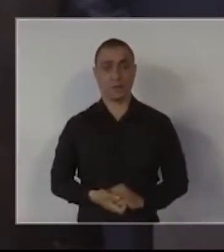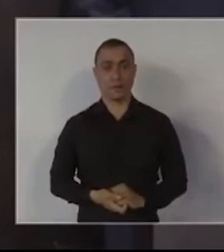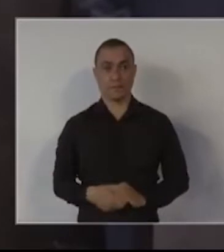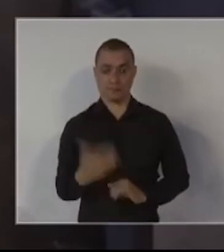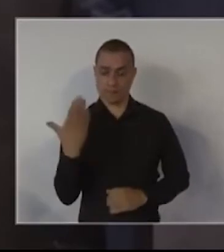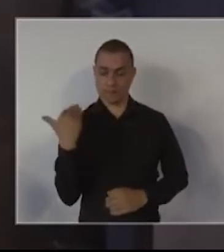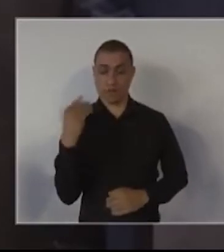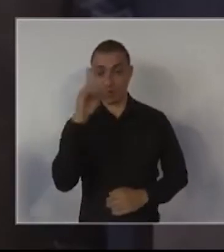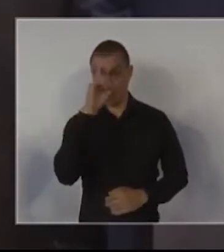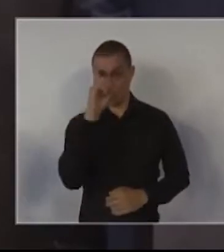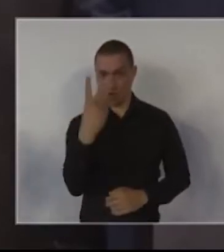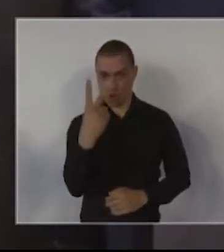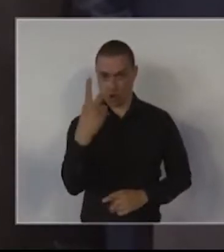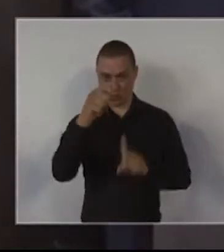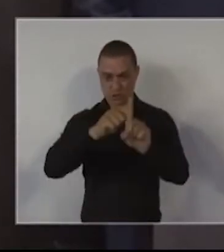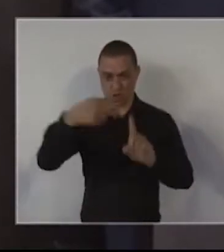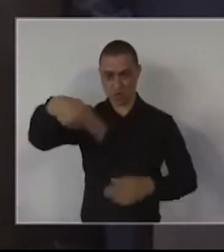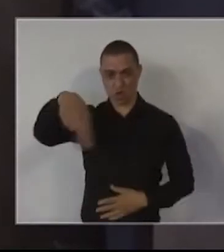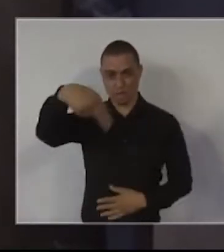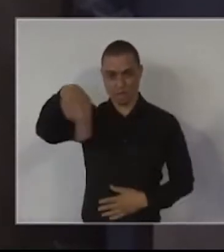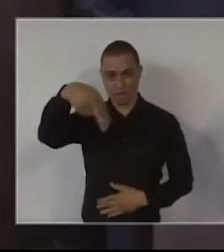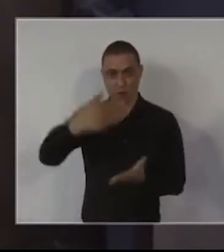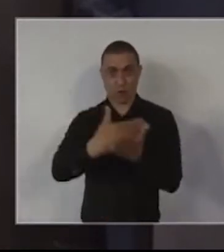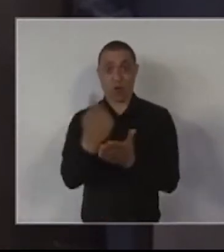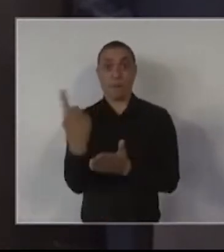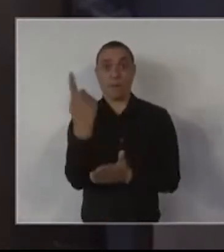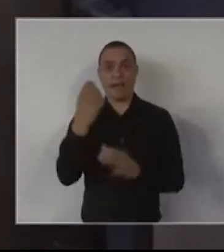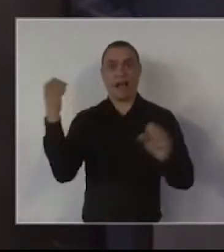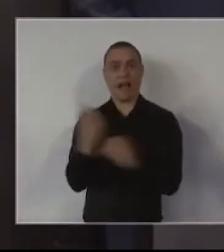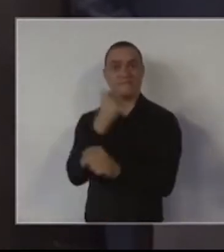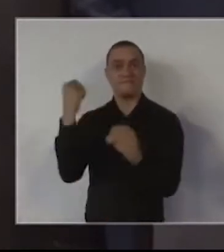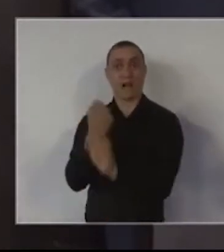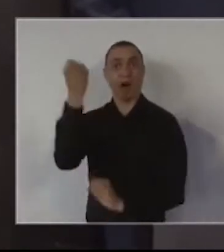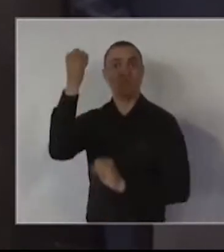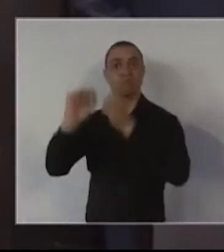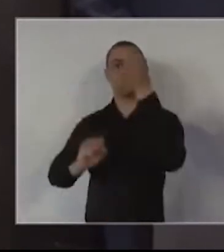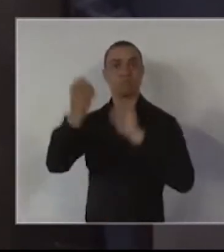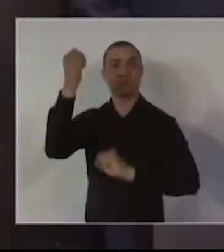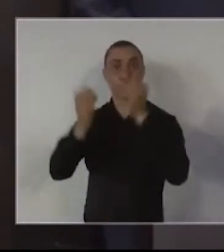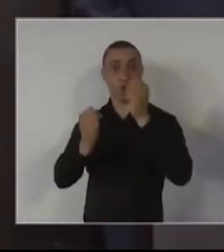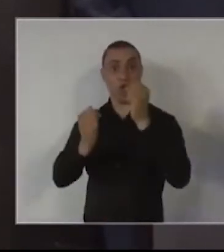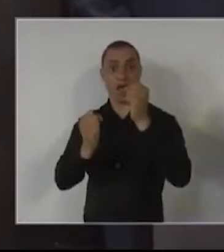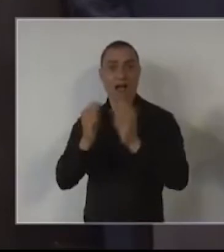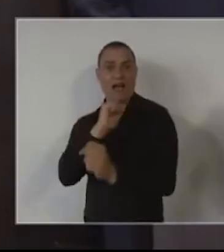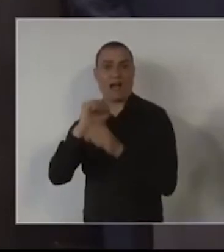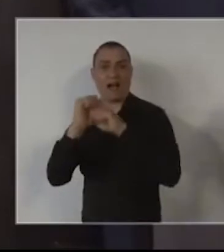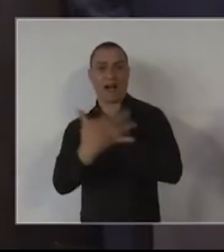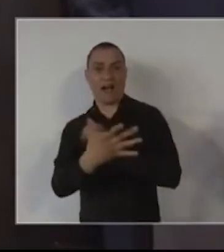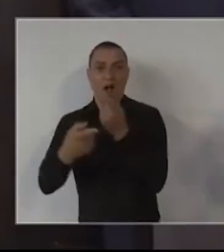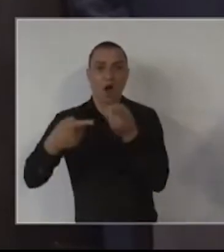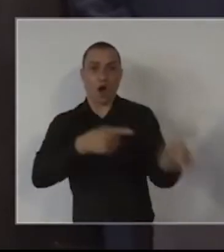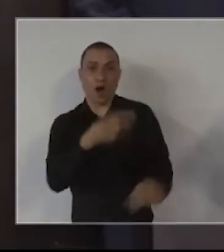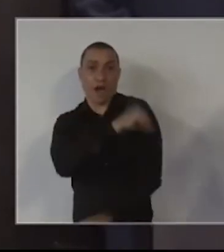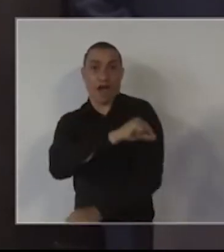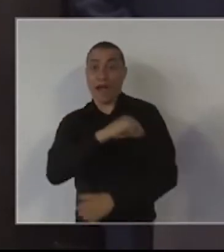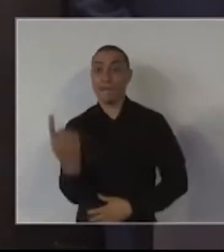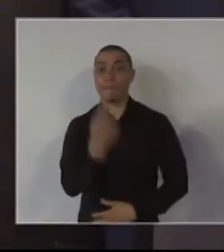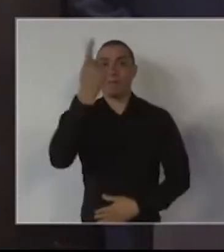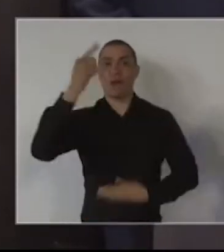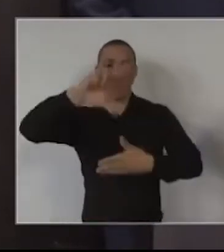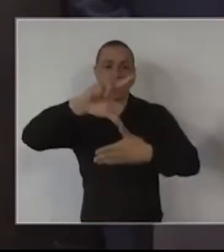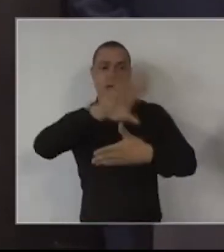no último dia 2 de novembro as obras da primeira fábrica de vacinas contra a COVID-19 da América